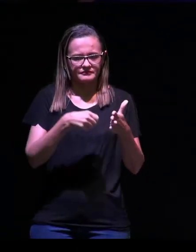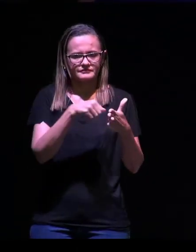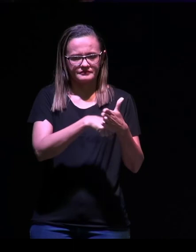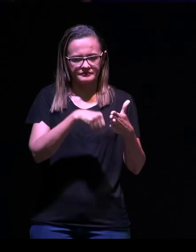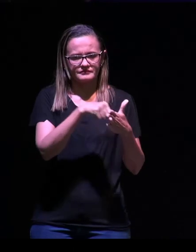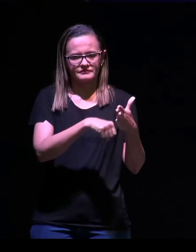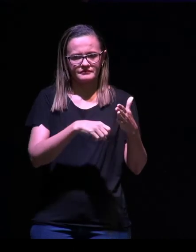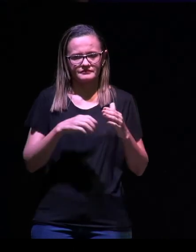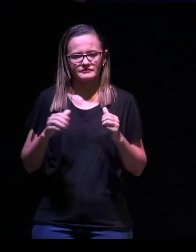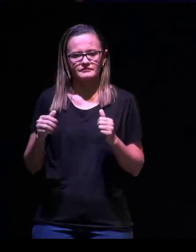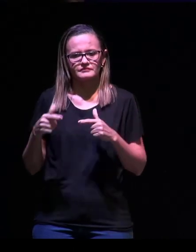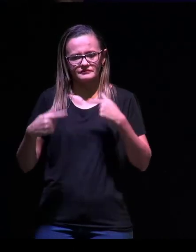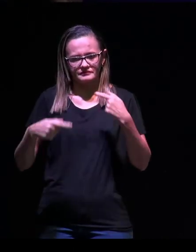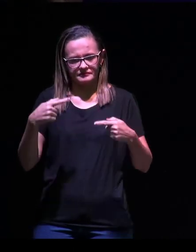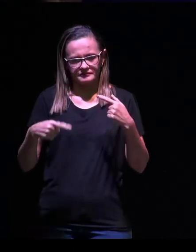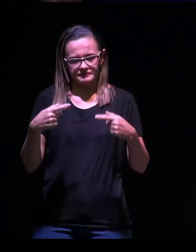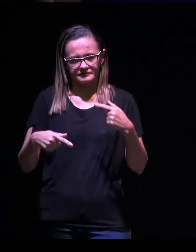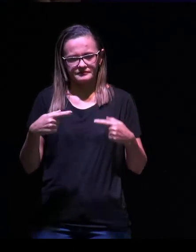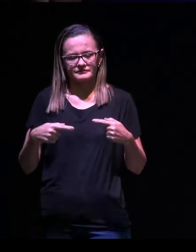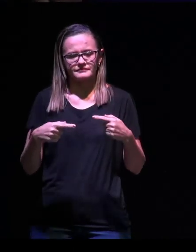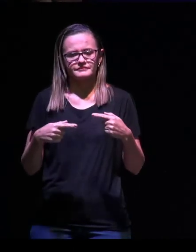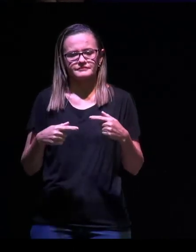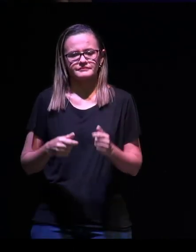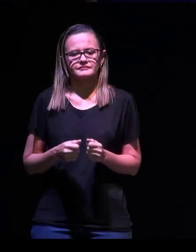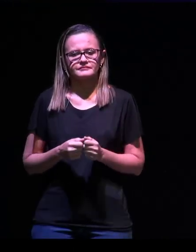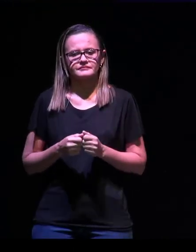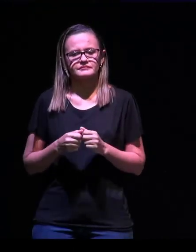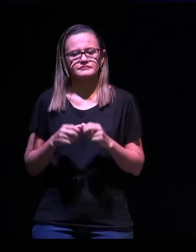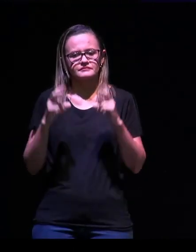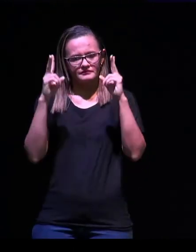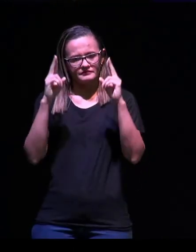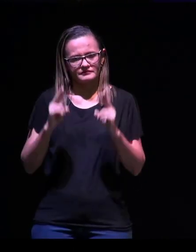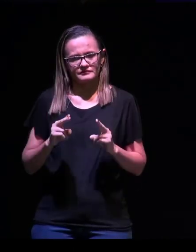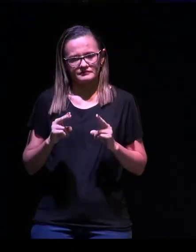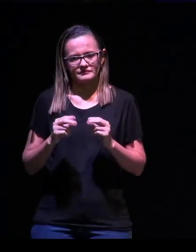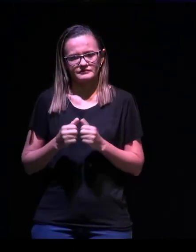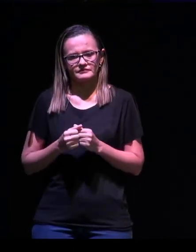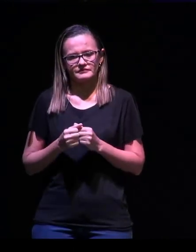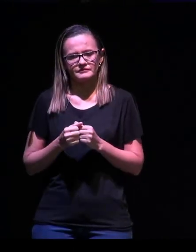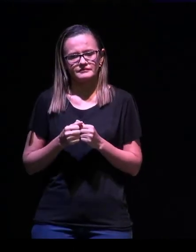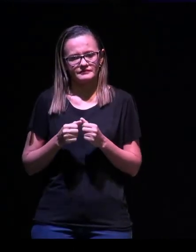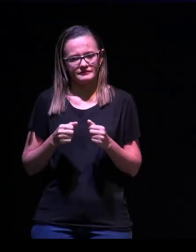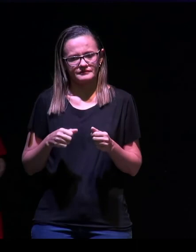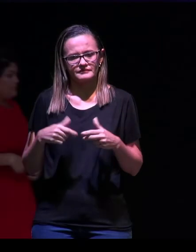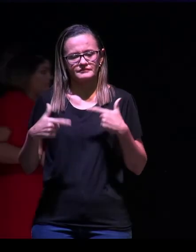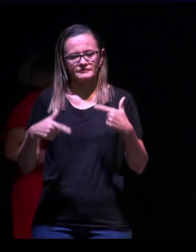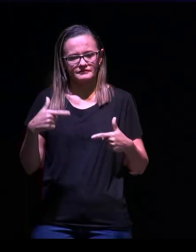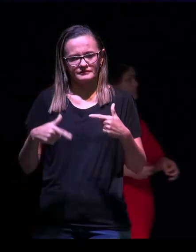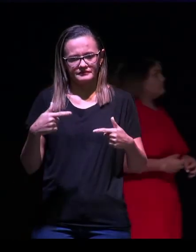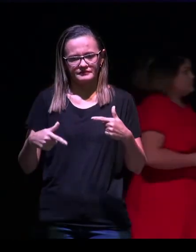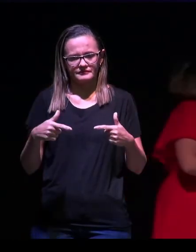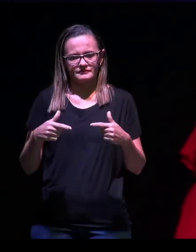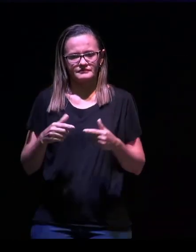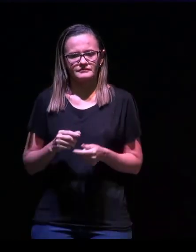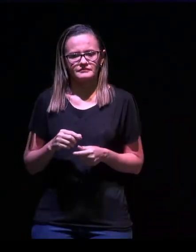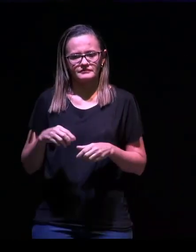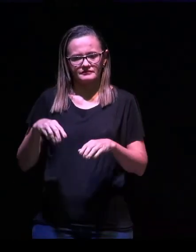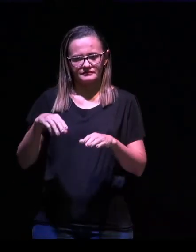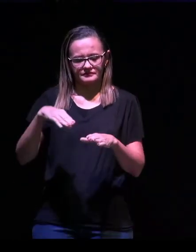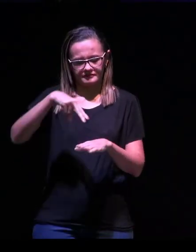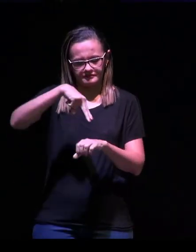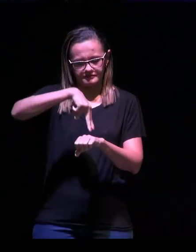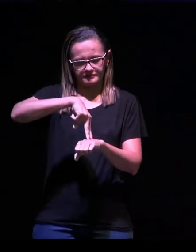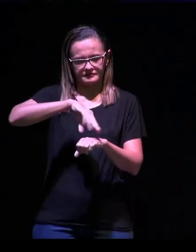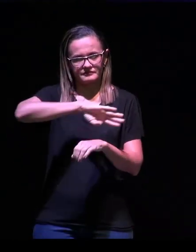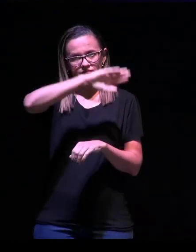nações, como ele costumava lutar no dia da batalha. Naquele dia os seus pés estarão sobre o Monte das